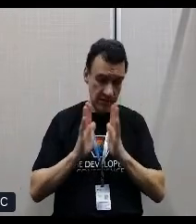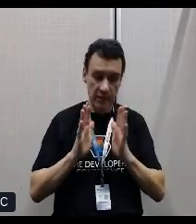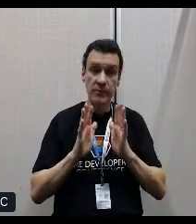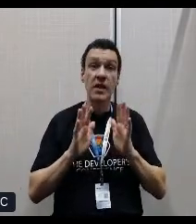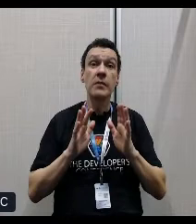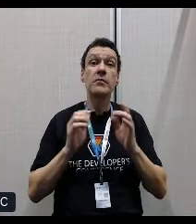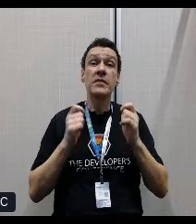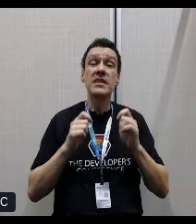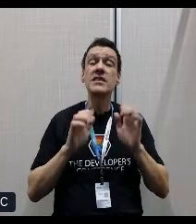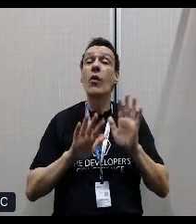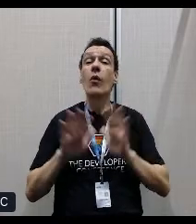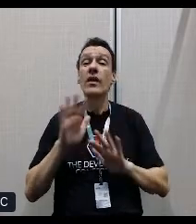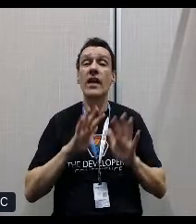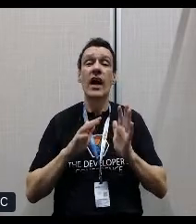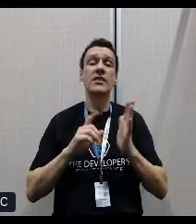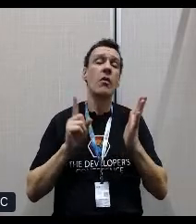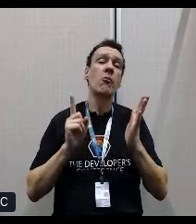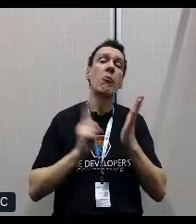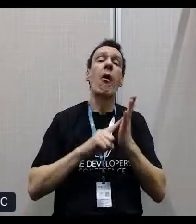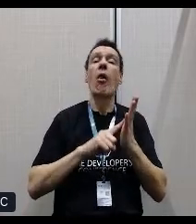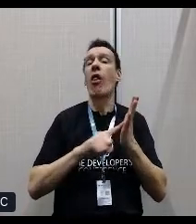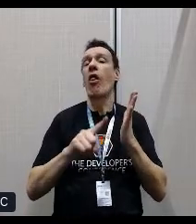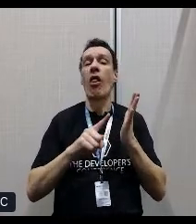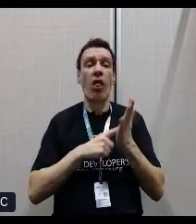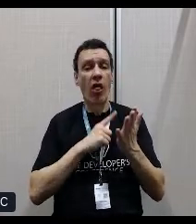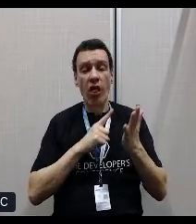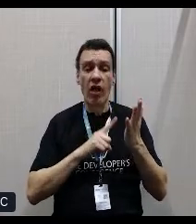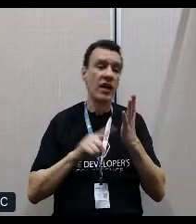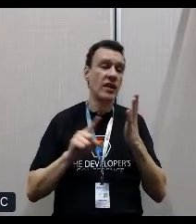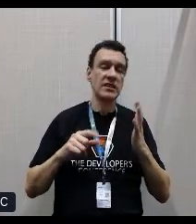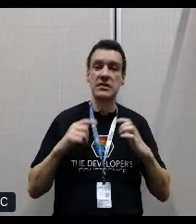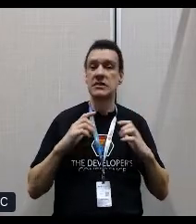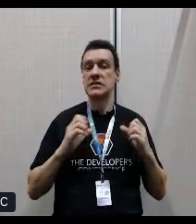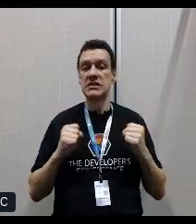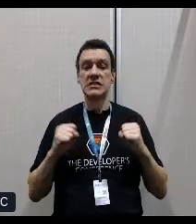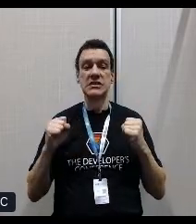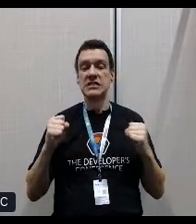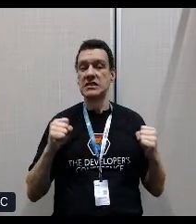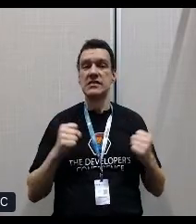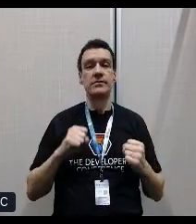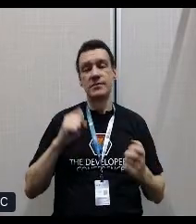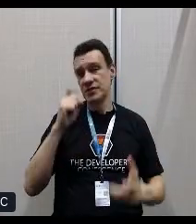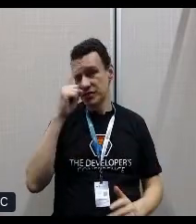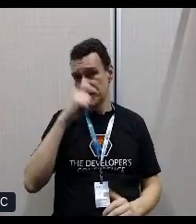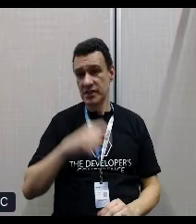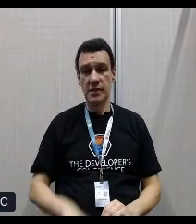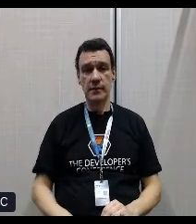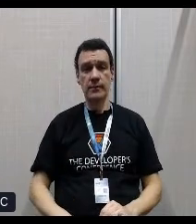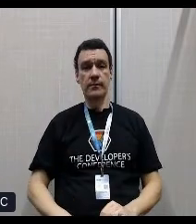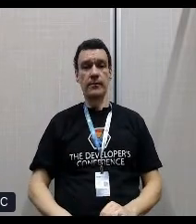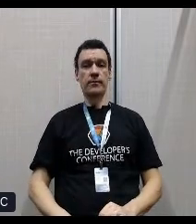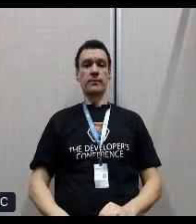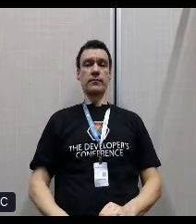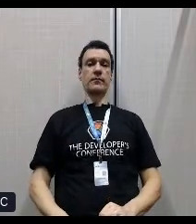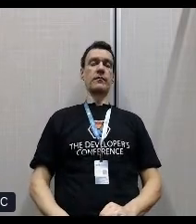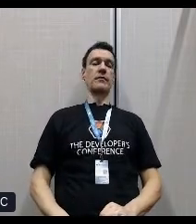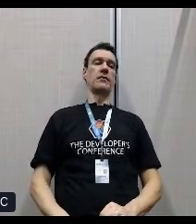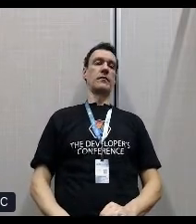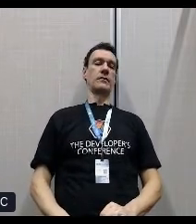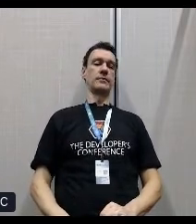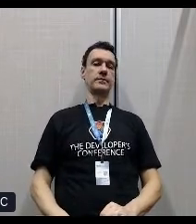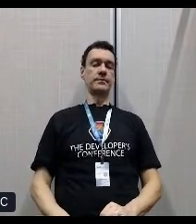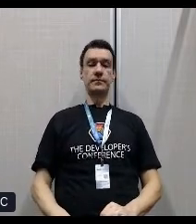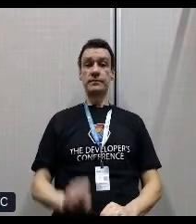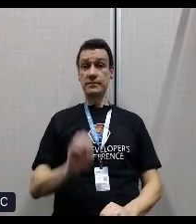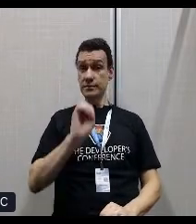fazer o toque, ela acaba criando um estresse na pessoa. Então, quanto mais fácil for acessar o dispositivo por